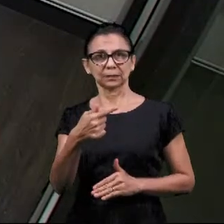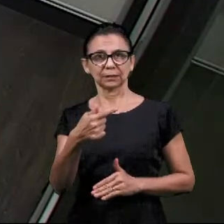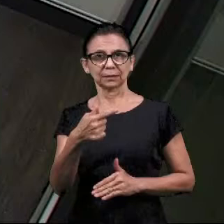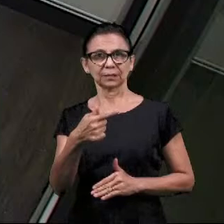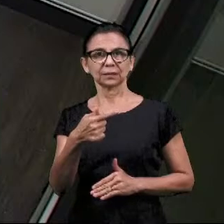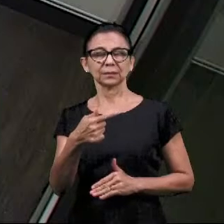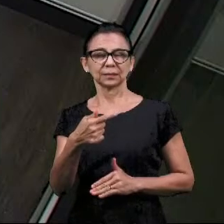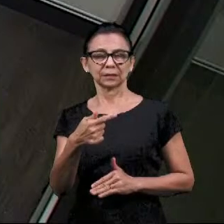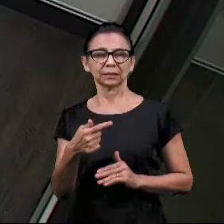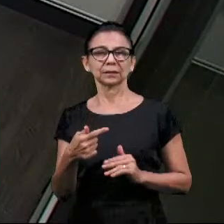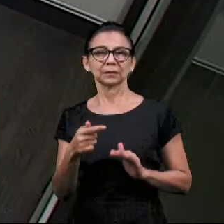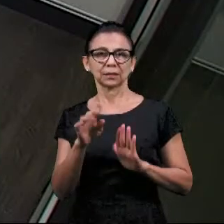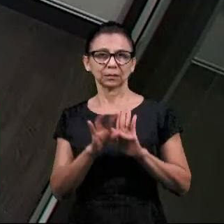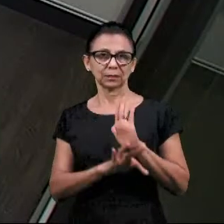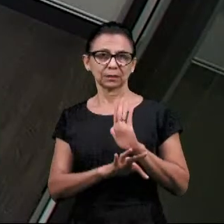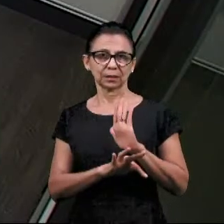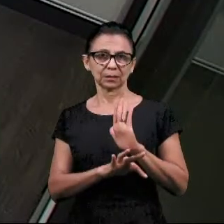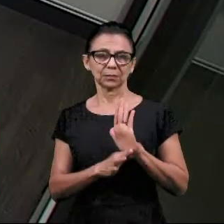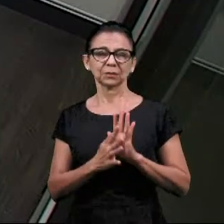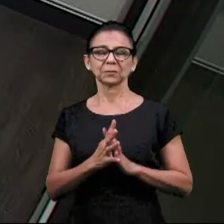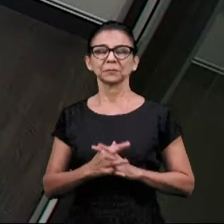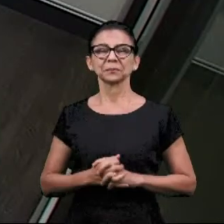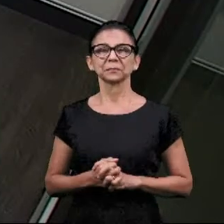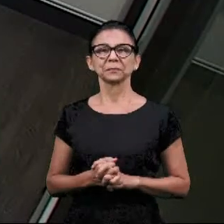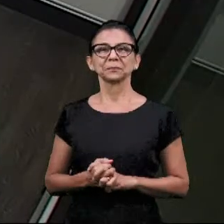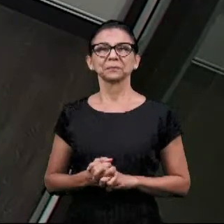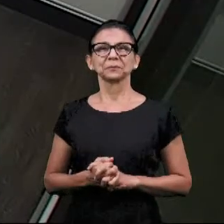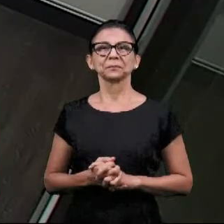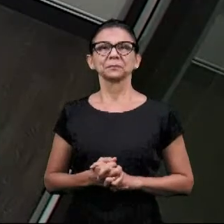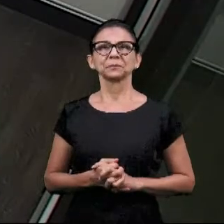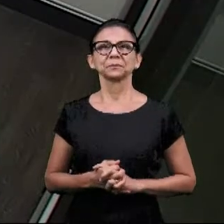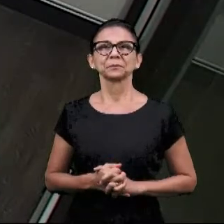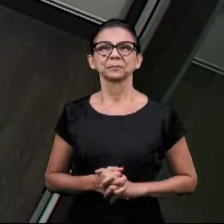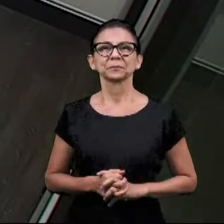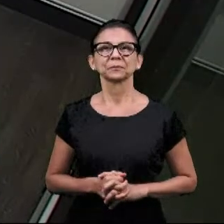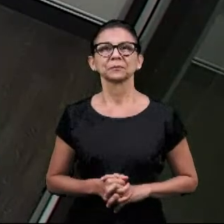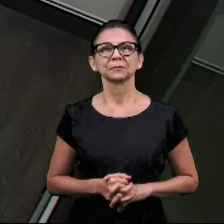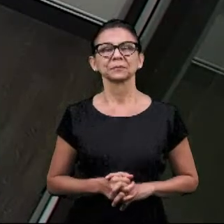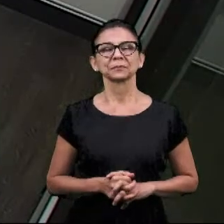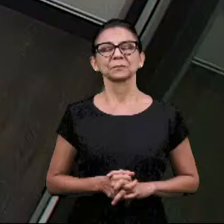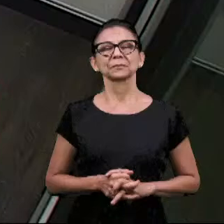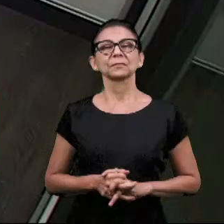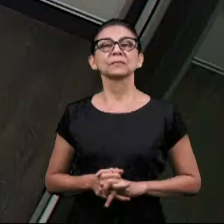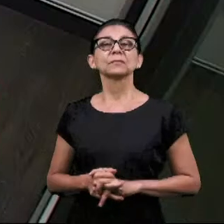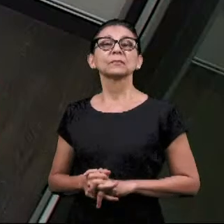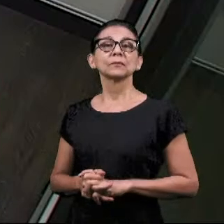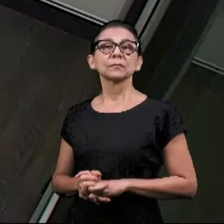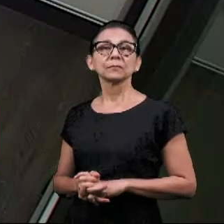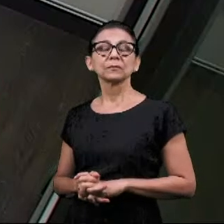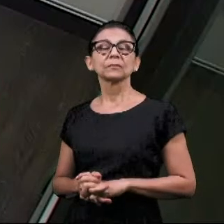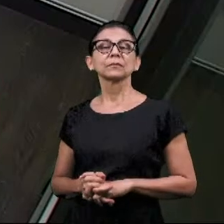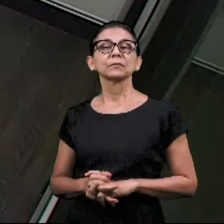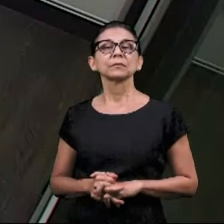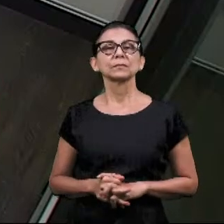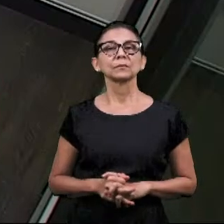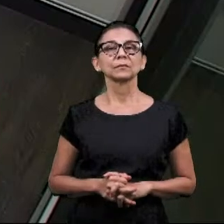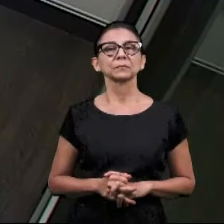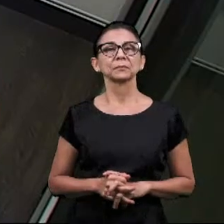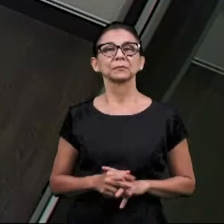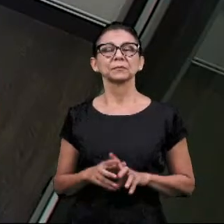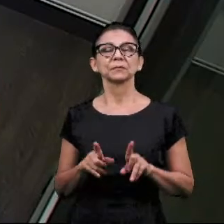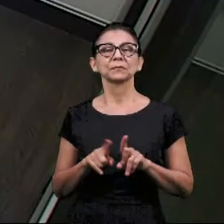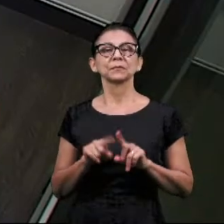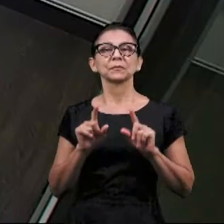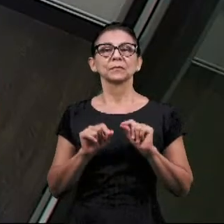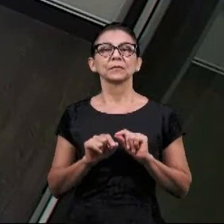será o texto, Ruth, capítulo 1, versos 16 e 17. Tá na tela. Tá na tela para os irmãos verem. E a abordagem é a escolha que